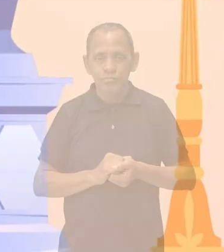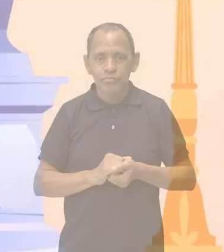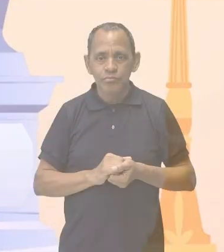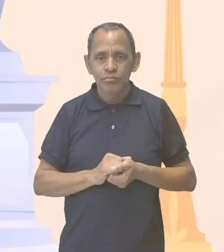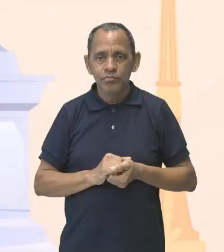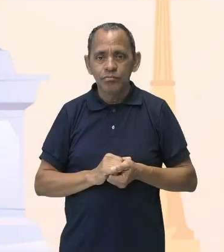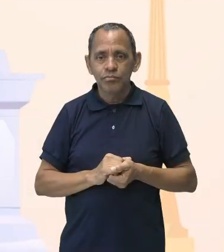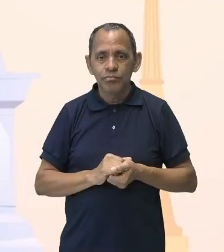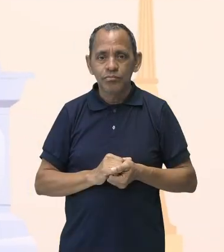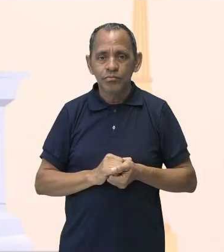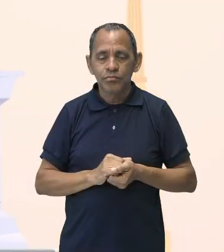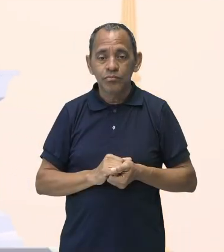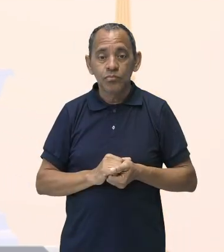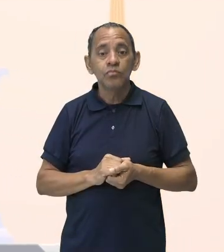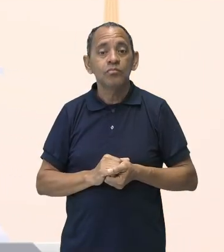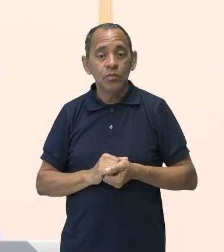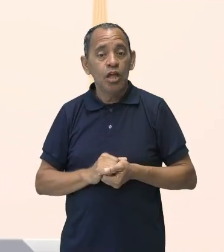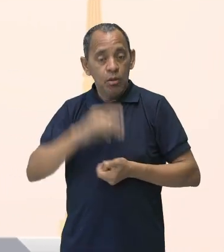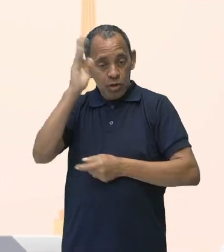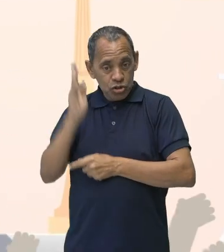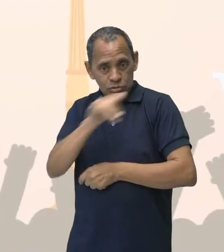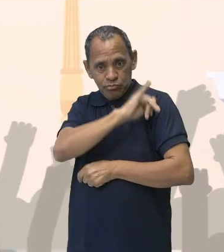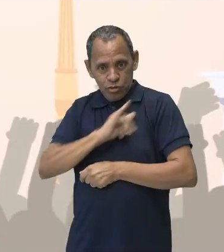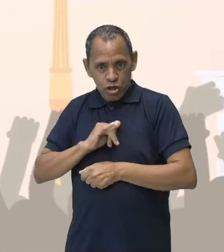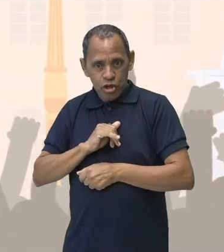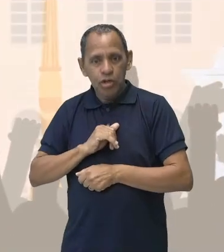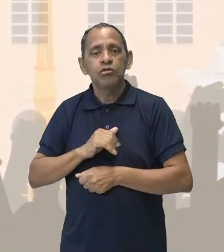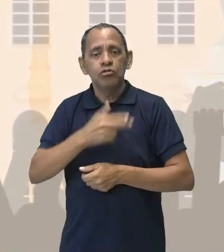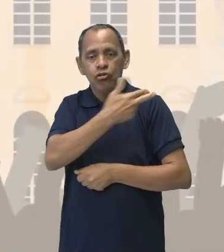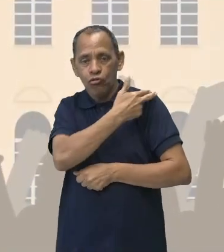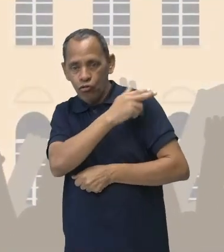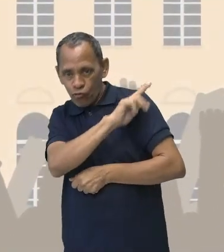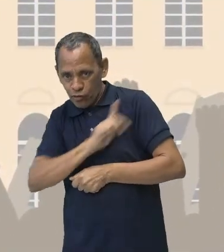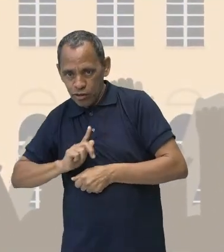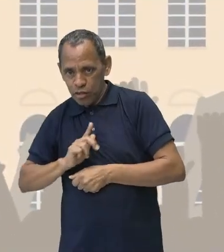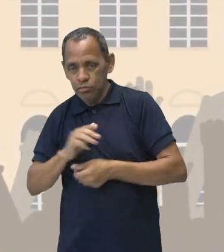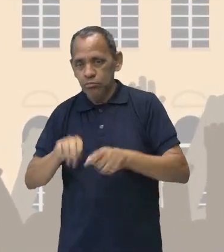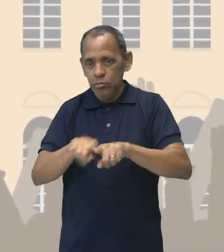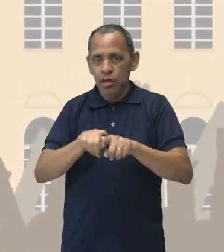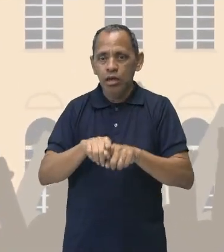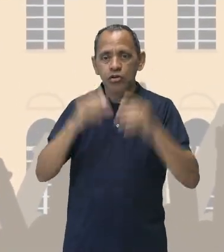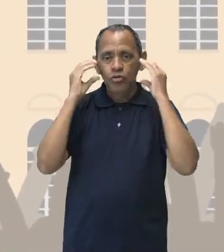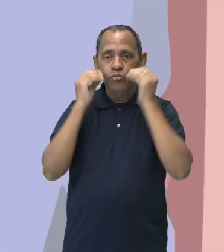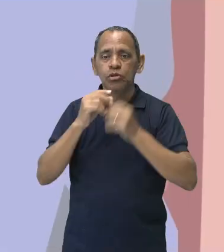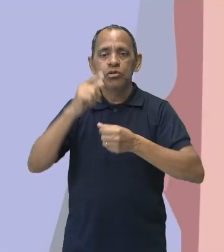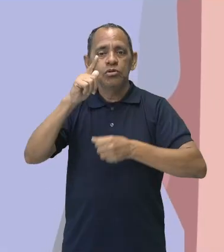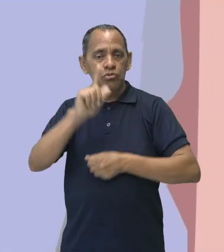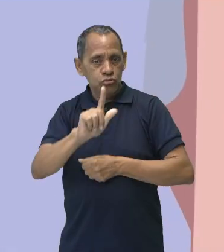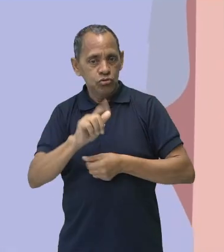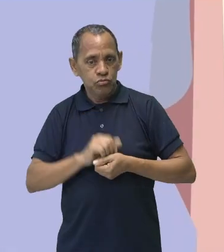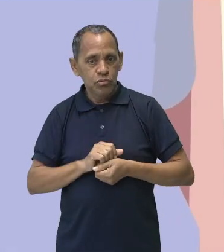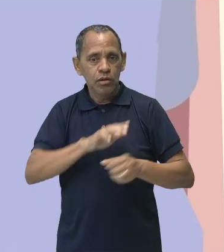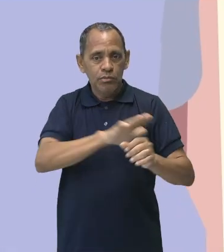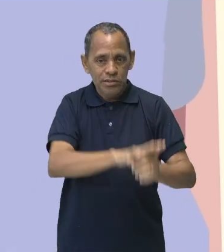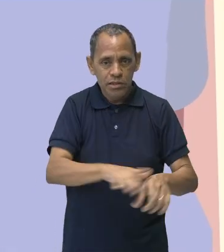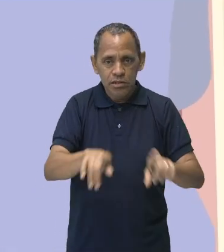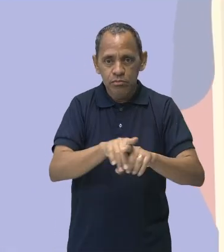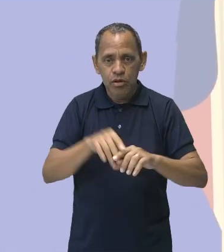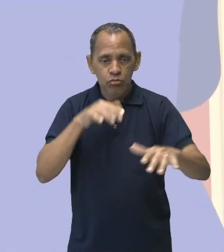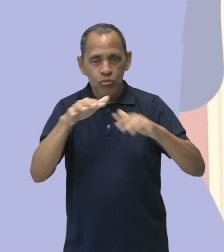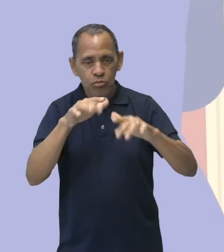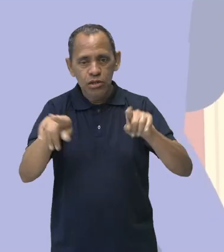O Brasil era um império governado por Dom Pedro II, mas enfrentava crises econômicas, pressão por reformas e o crescente